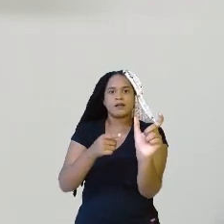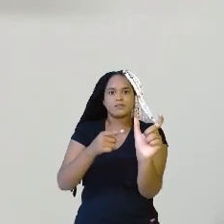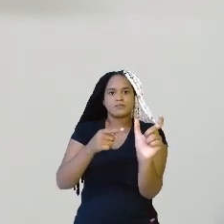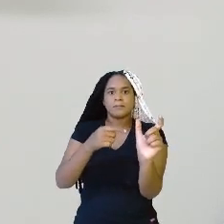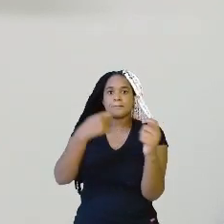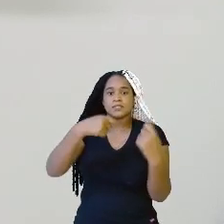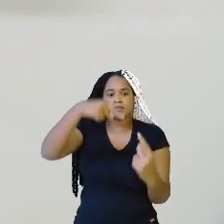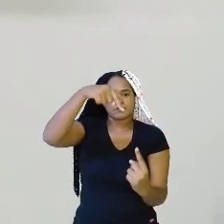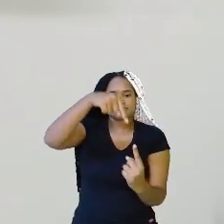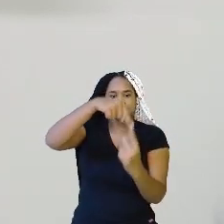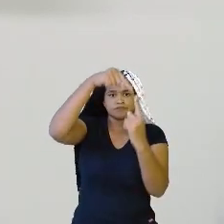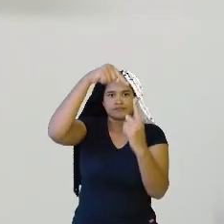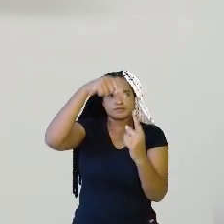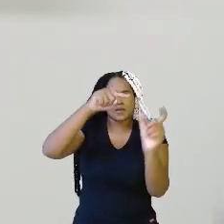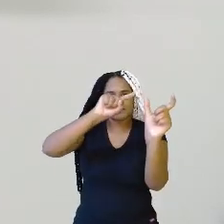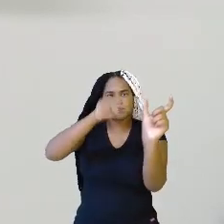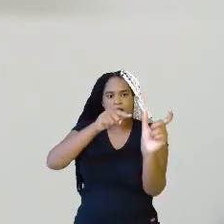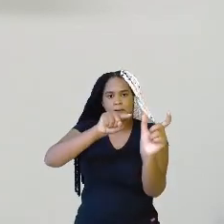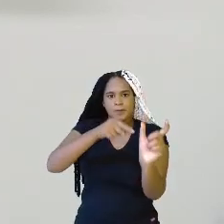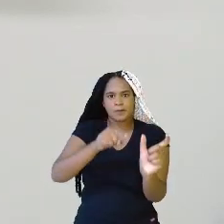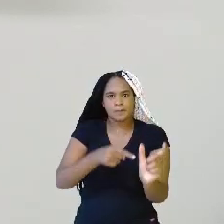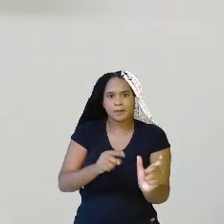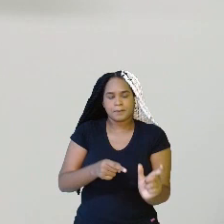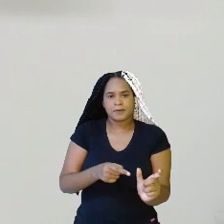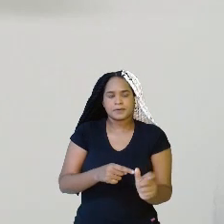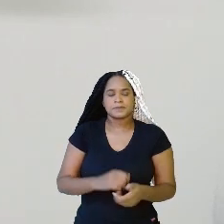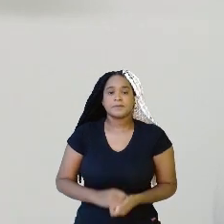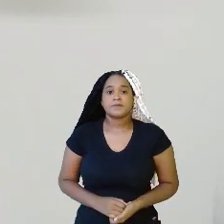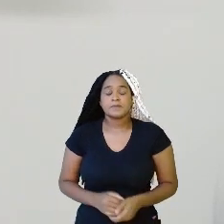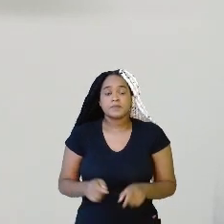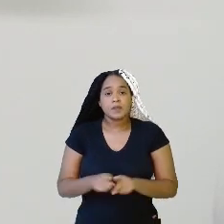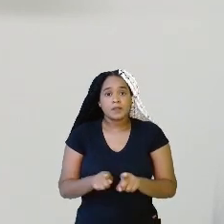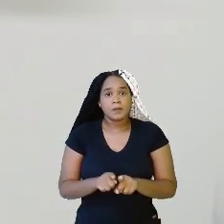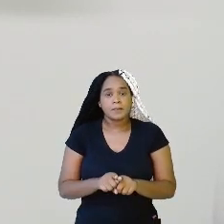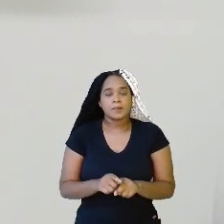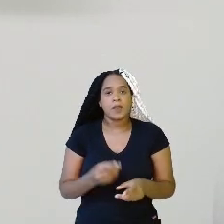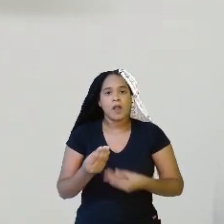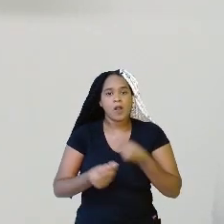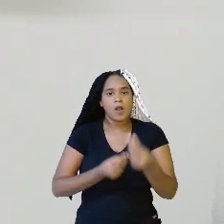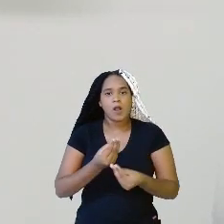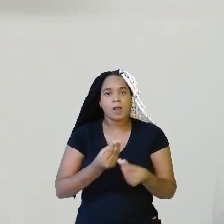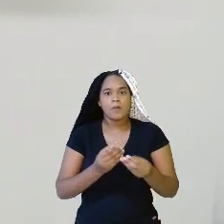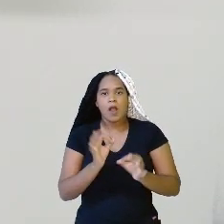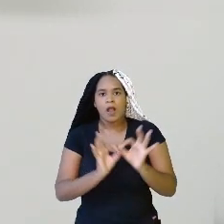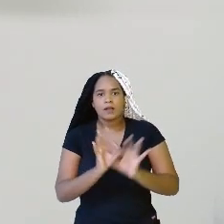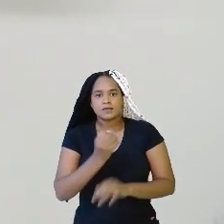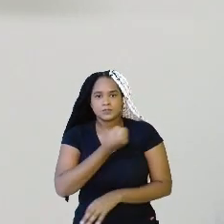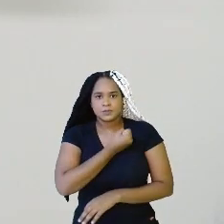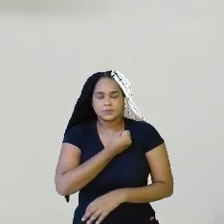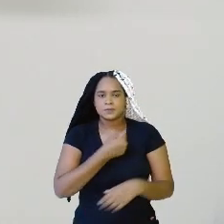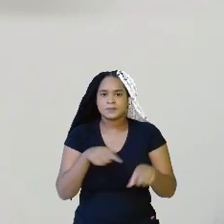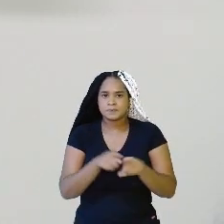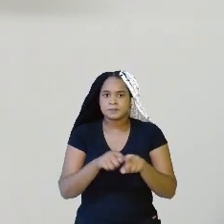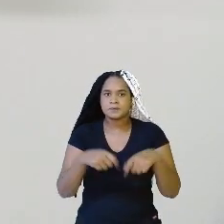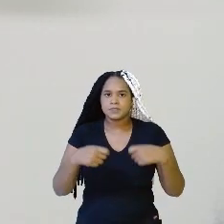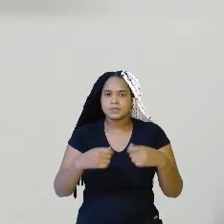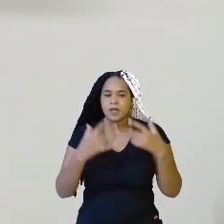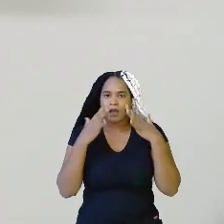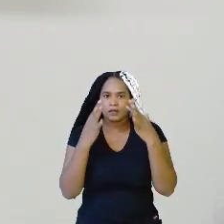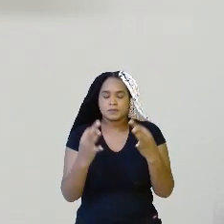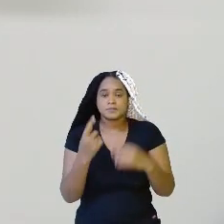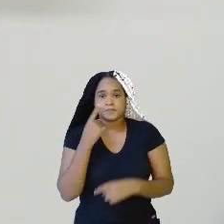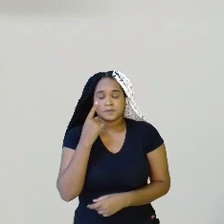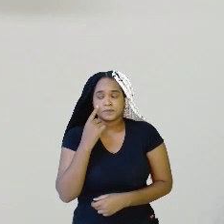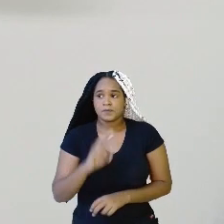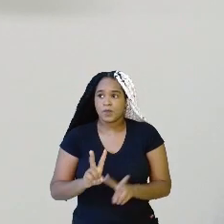também precisam ser respeitadas. Beleza? Vamos lá. Na adição de números decimais,